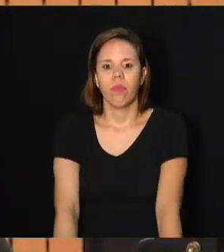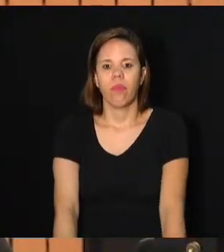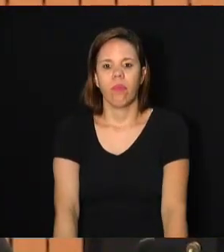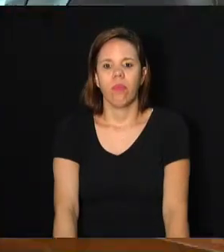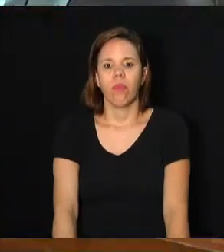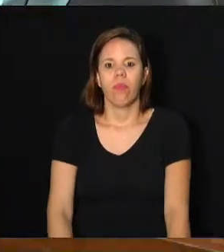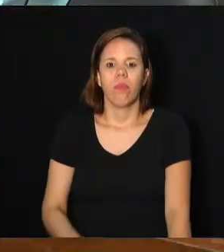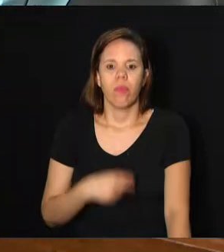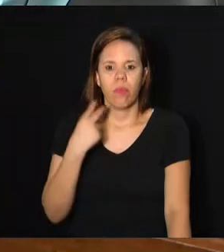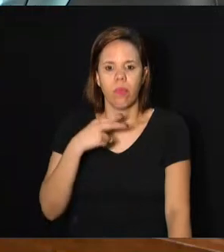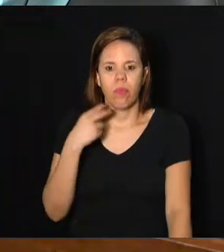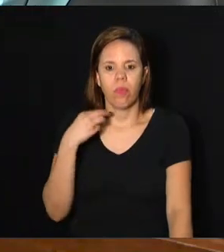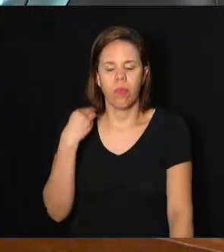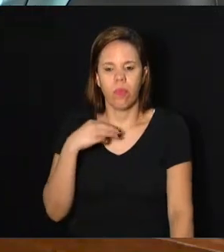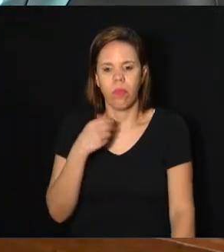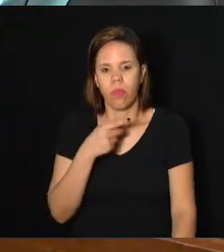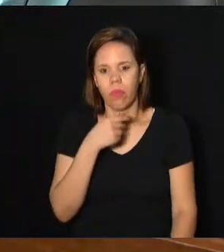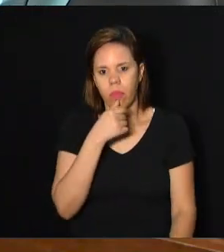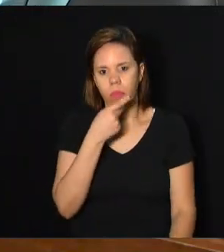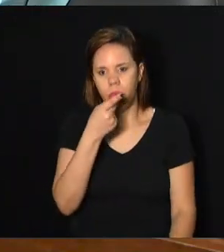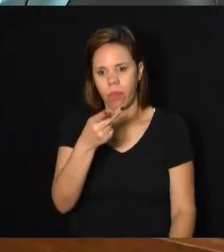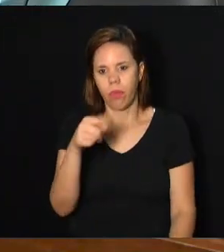Vereadora Mariana, como a senhora própria disse,